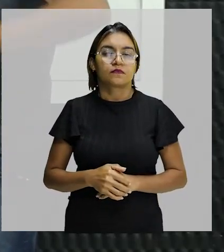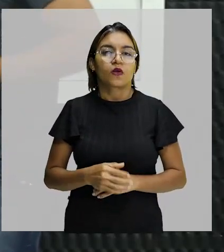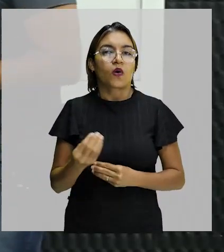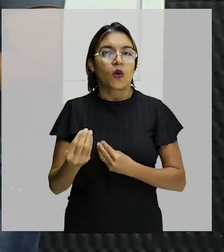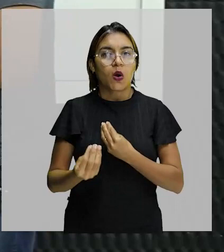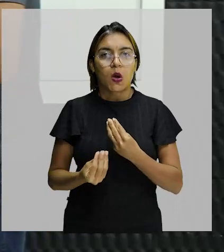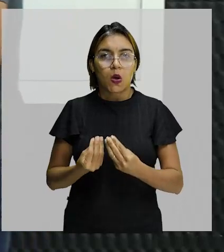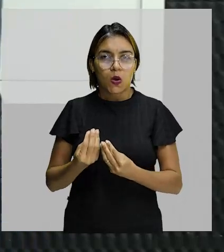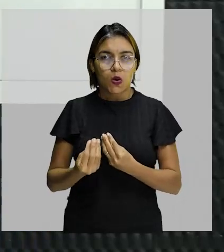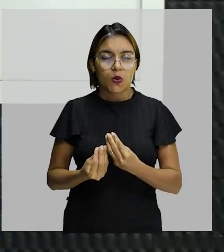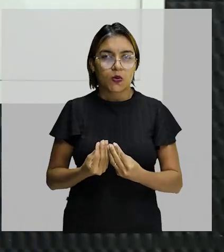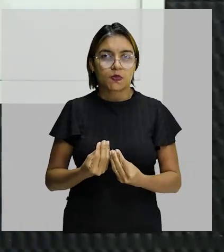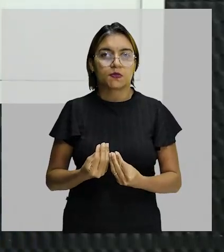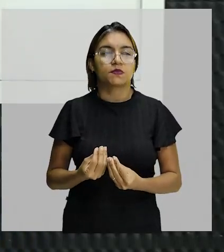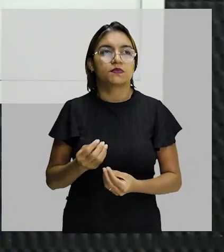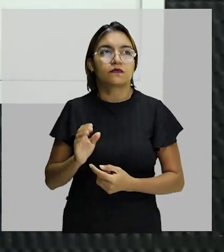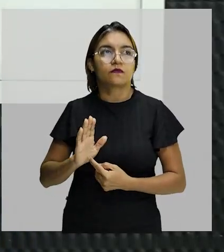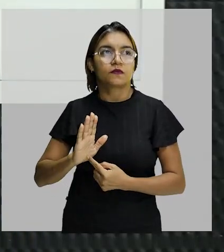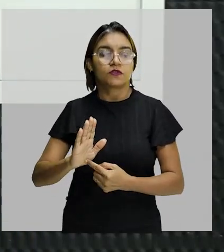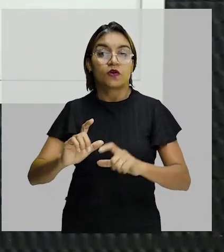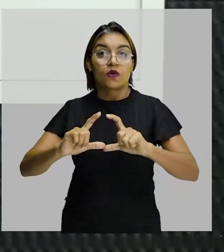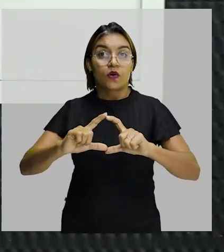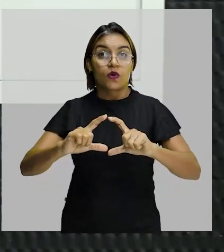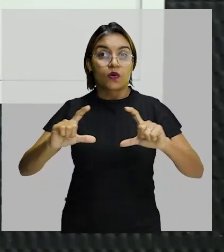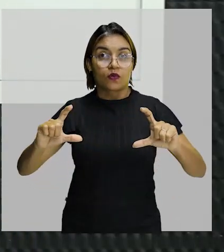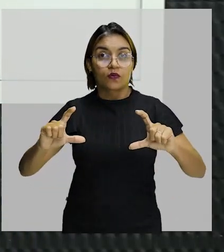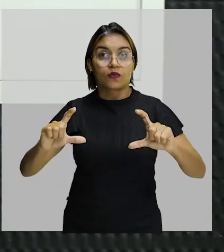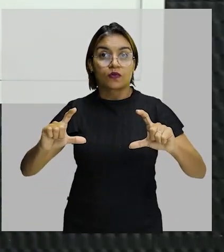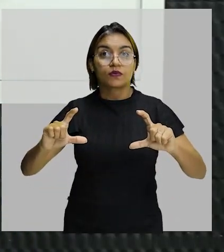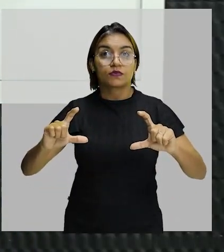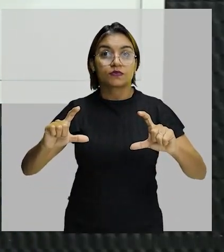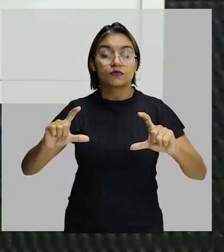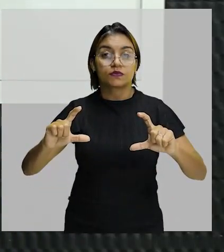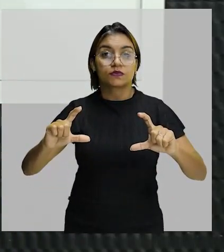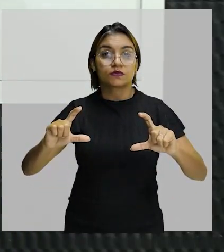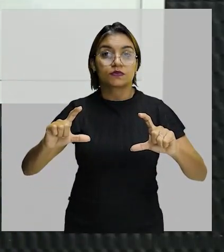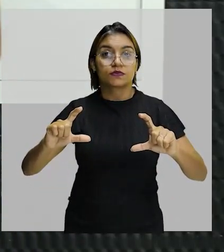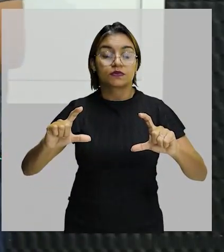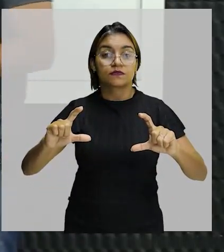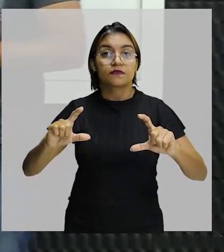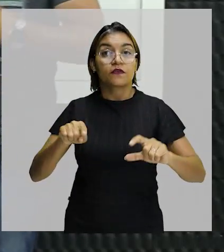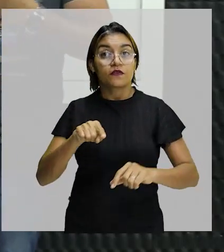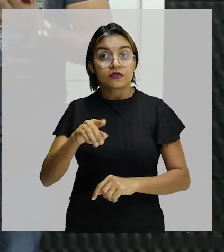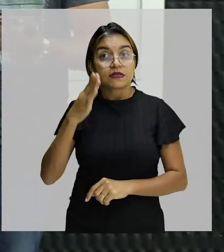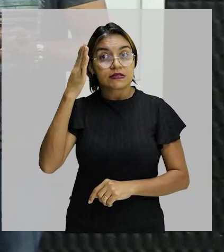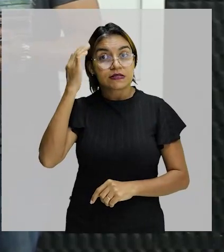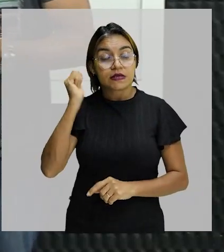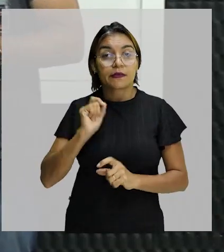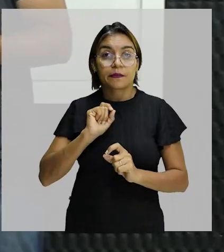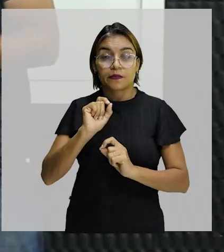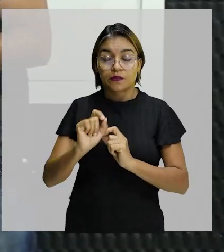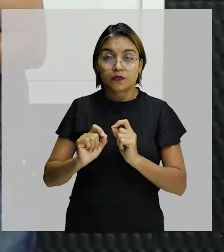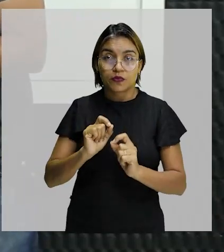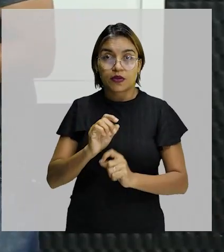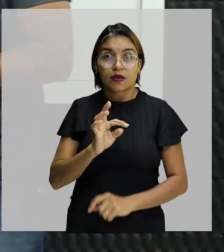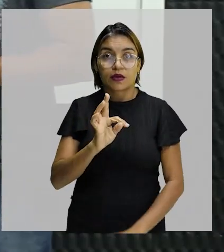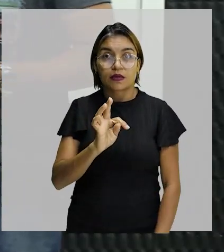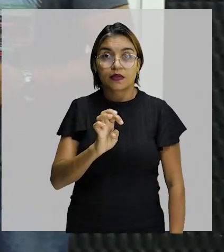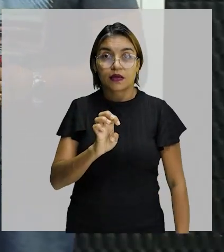isso acontece, né? Eu coloquei a equação na sua forma fatorada, né? E vocês sabem lá do teorema